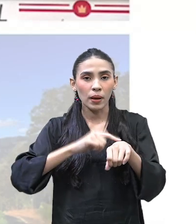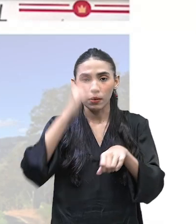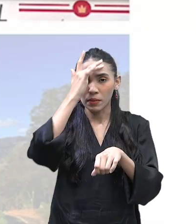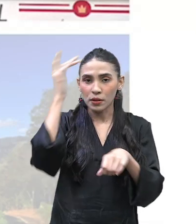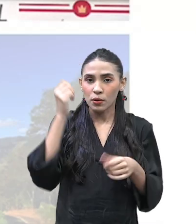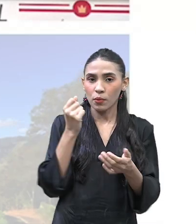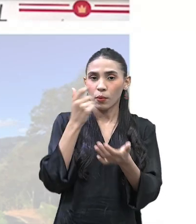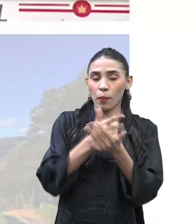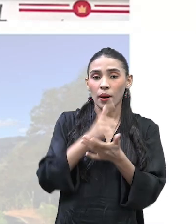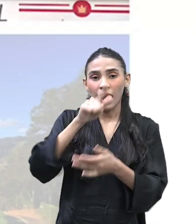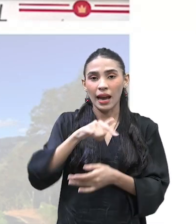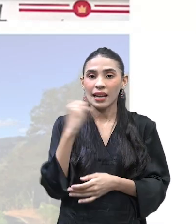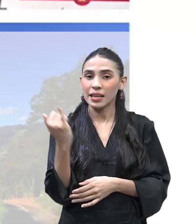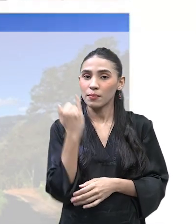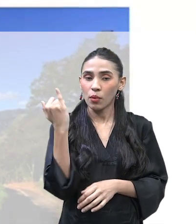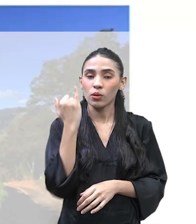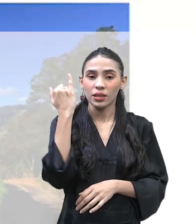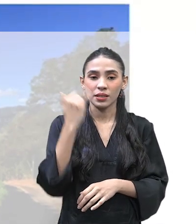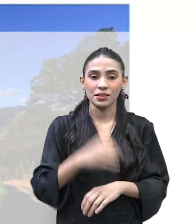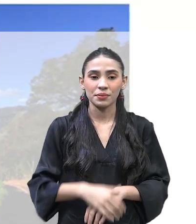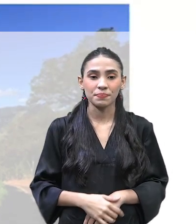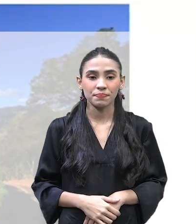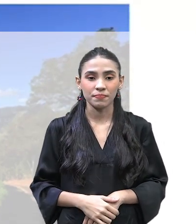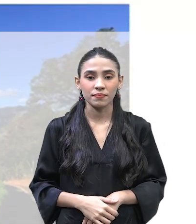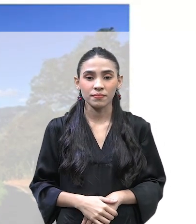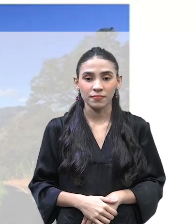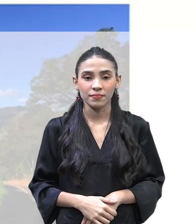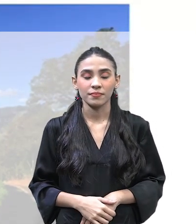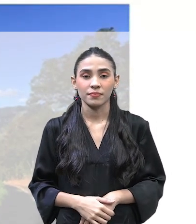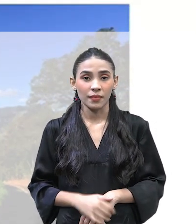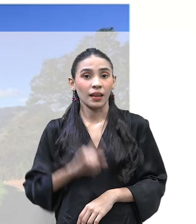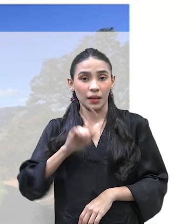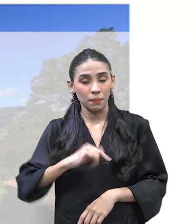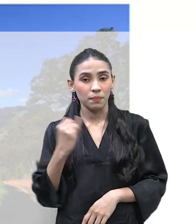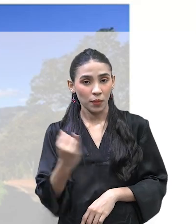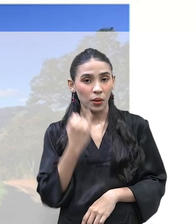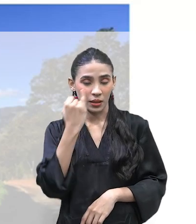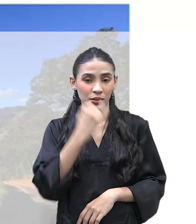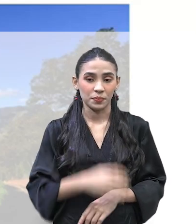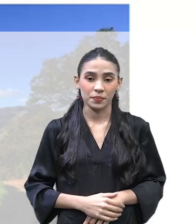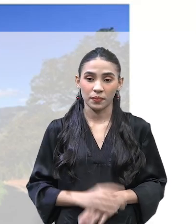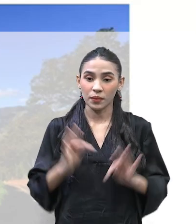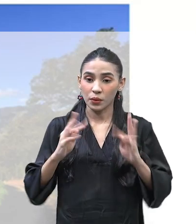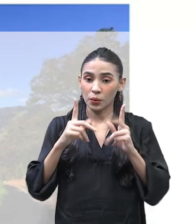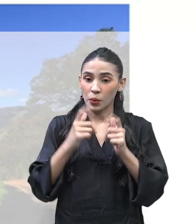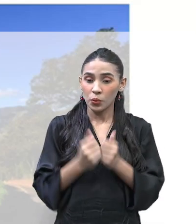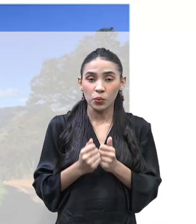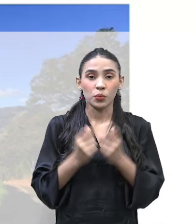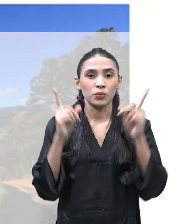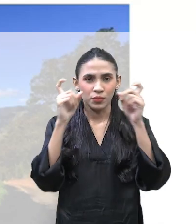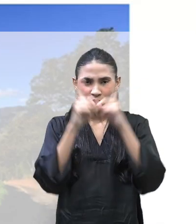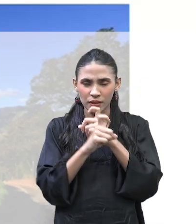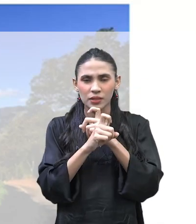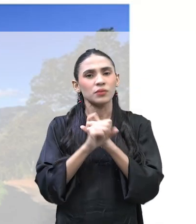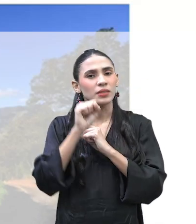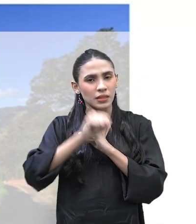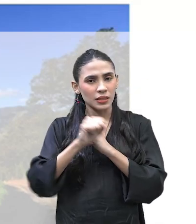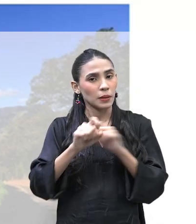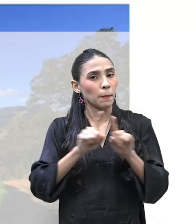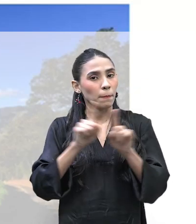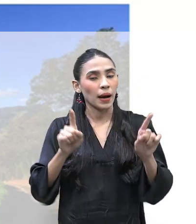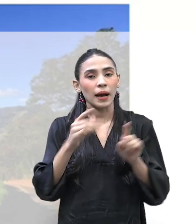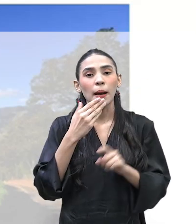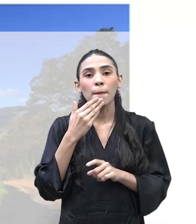uma manta, né? Um mantra, para a gente. Então, é essencial. Tudo isso dá trabalho, sem dúvida, mas a gente